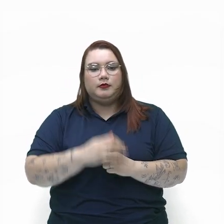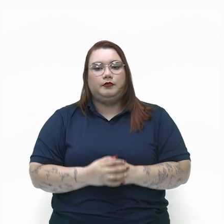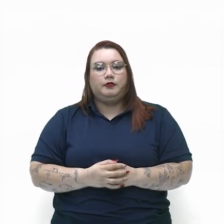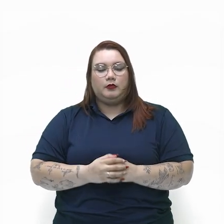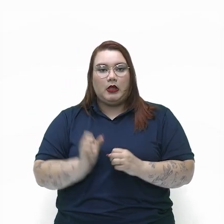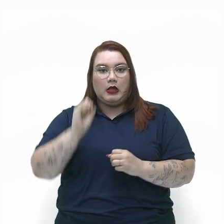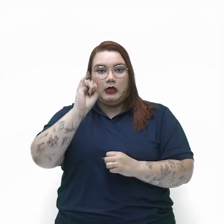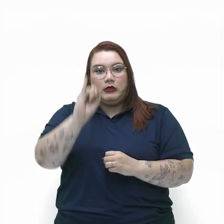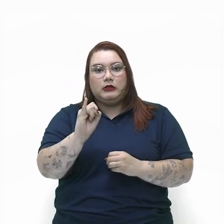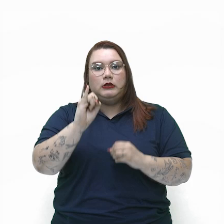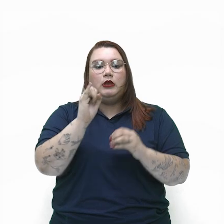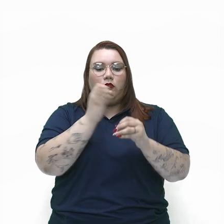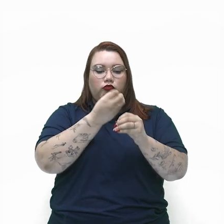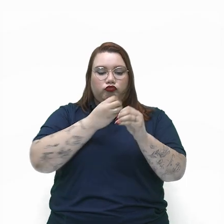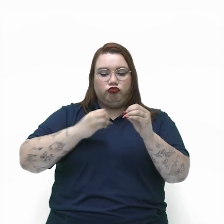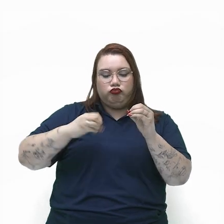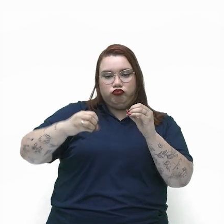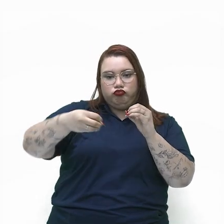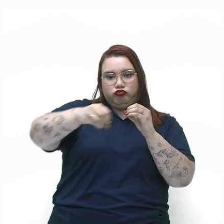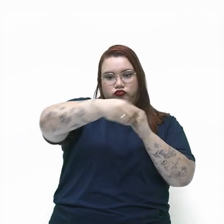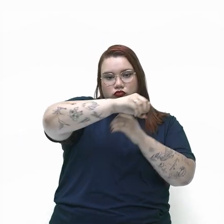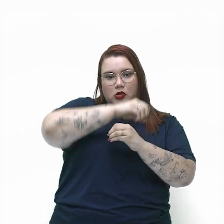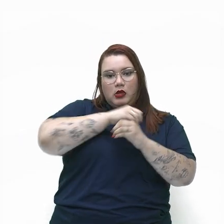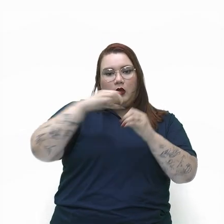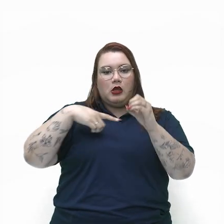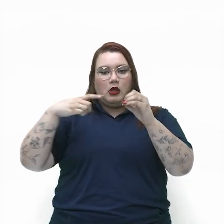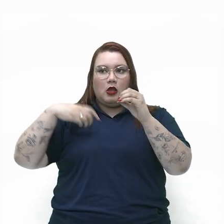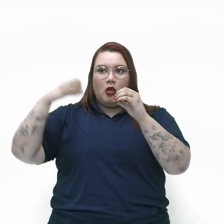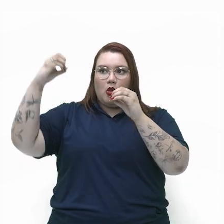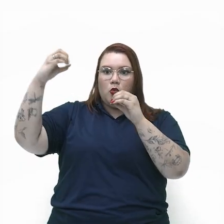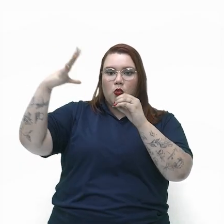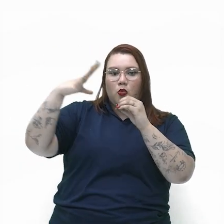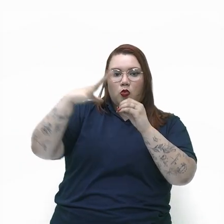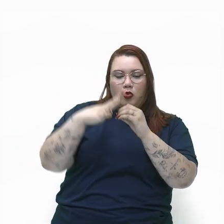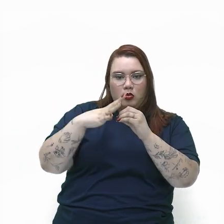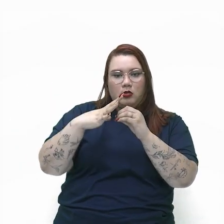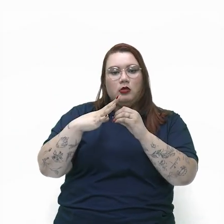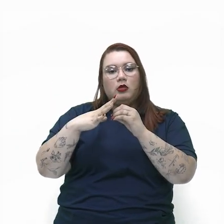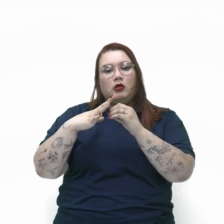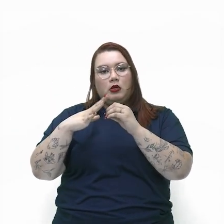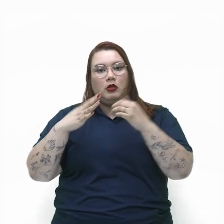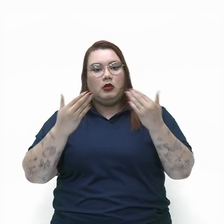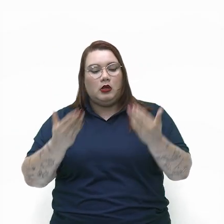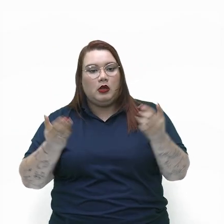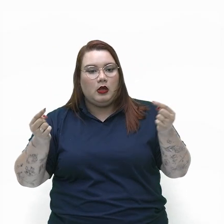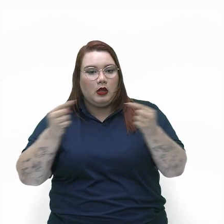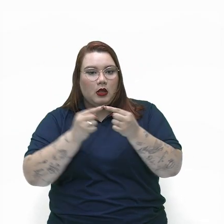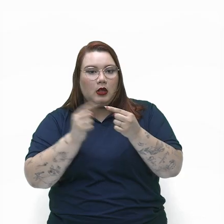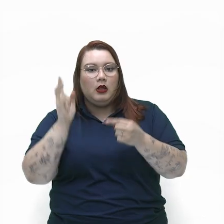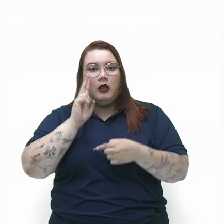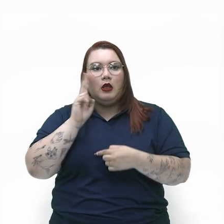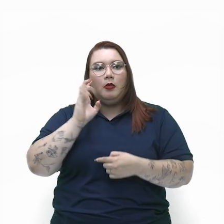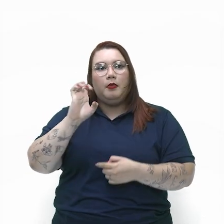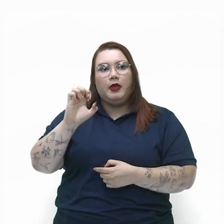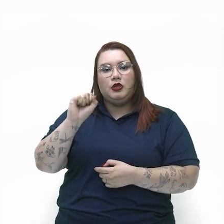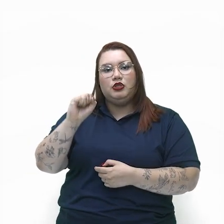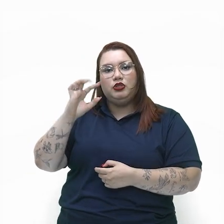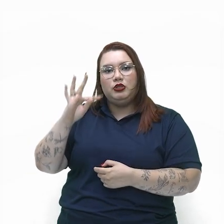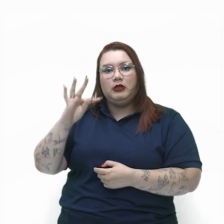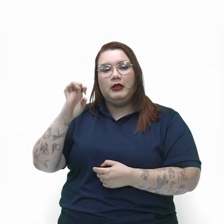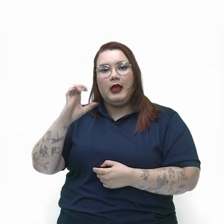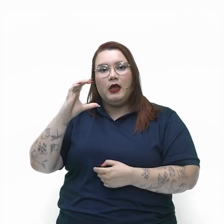planeta passa na frente da estrela, a luz passa pela sua atmosfera. E aí, através da espectrofotometria,